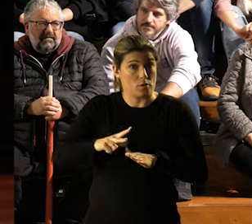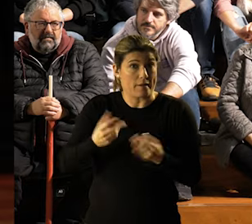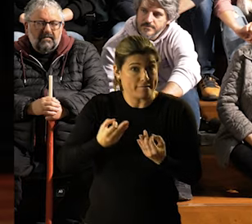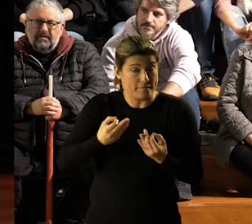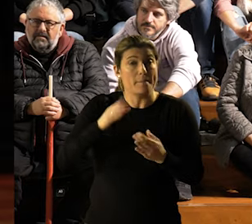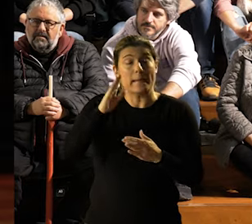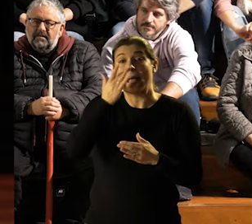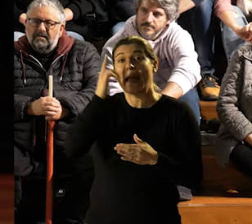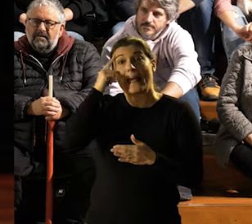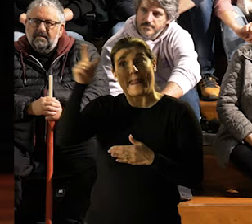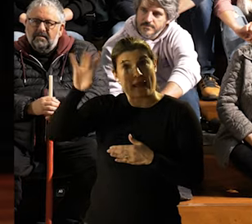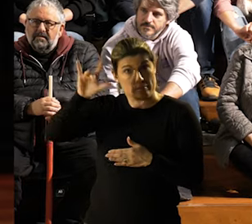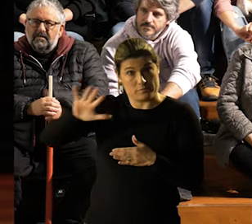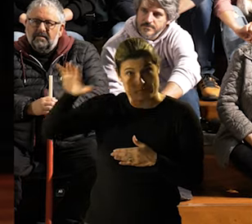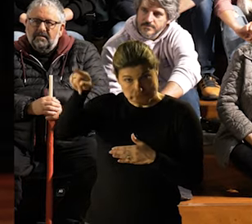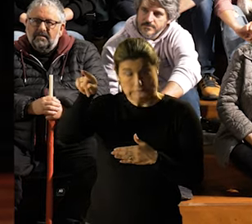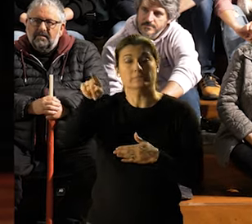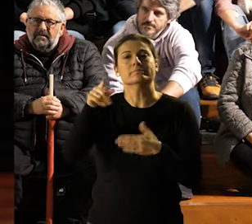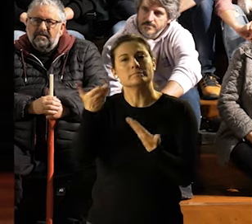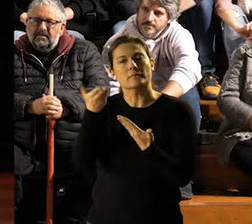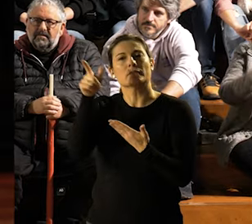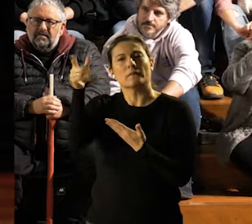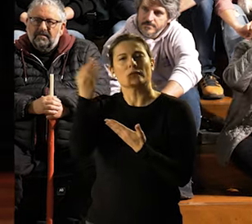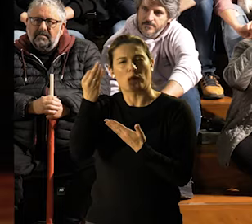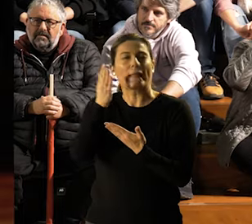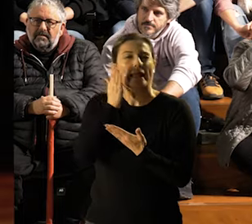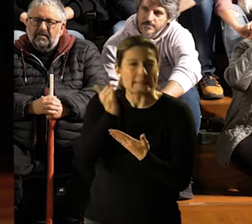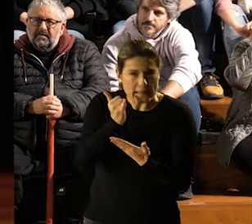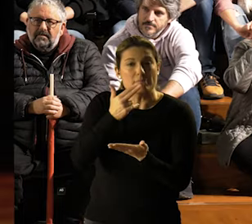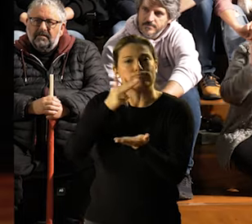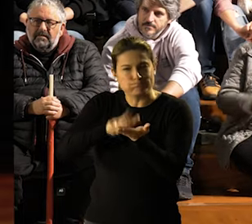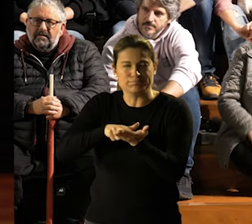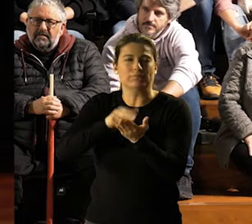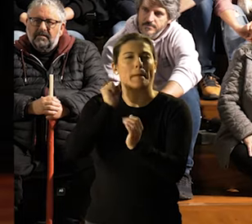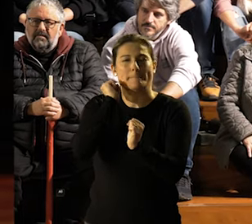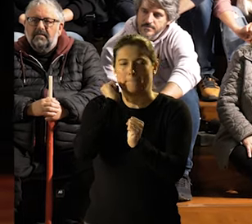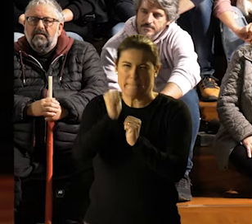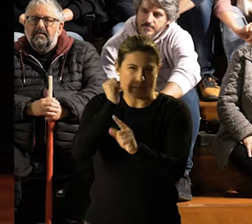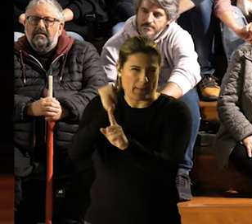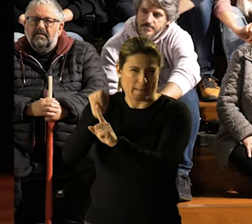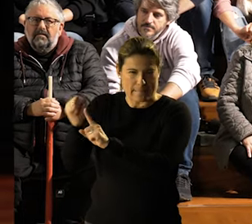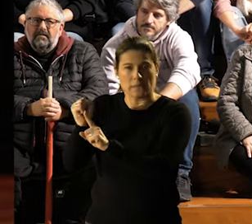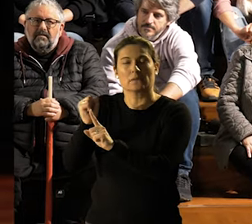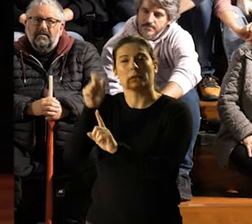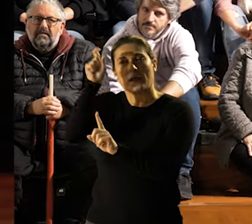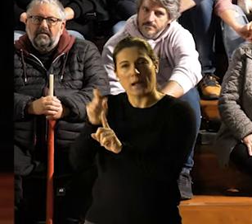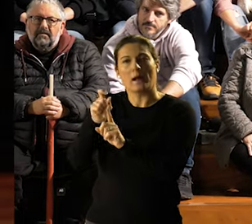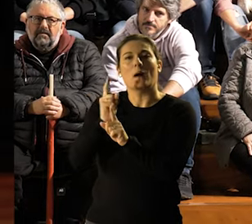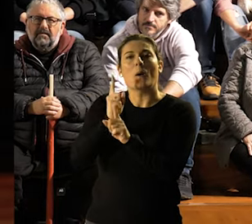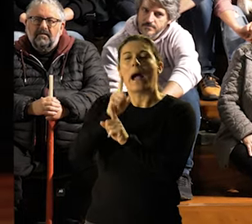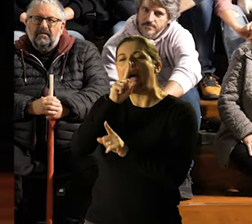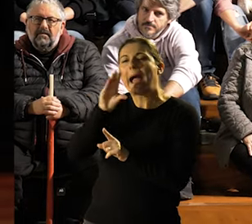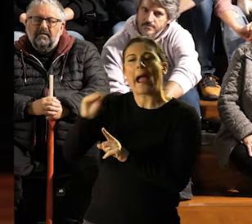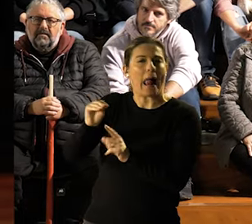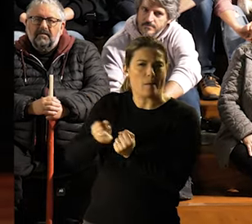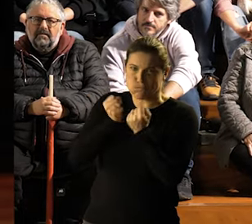na Guiné Bissau tentaram e mataram aquele que deu voz mas não o conseguiram